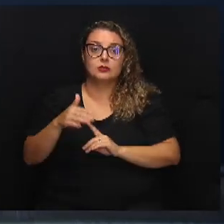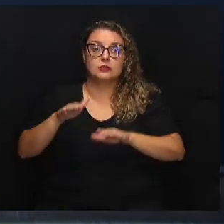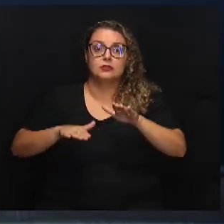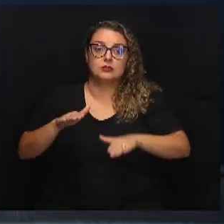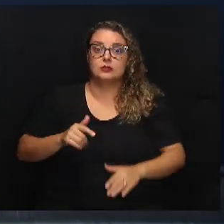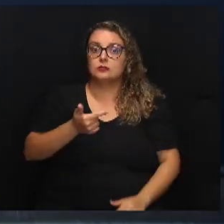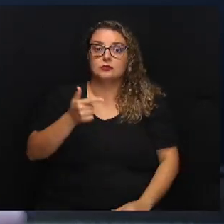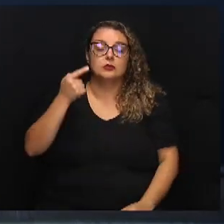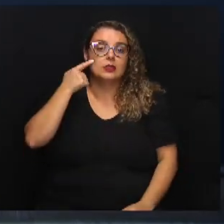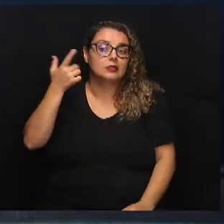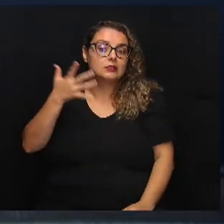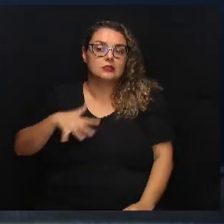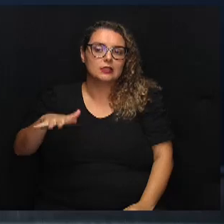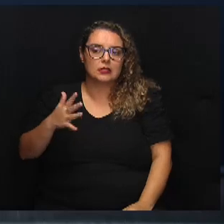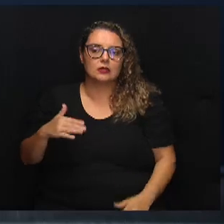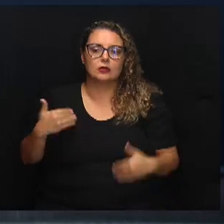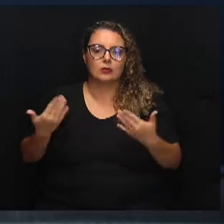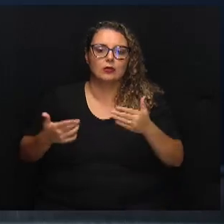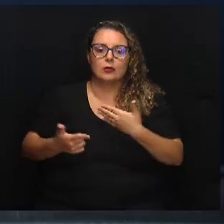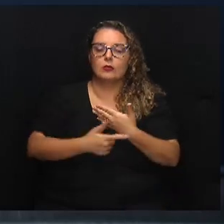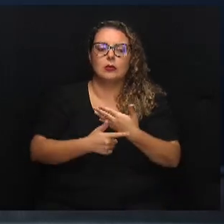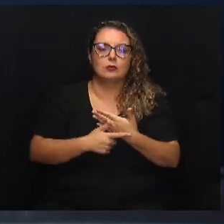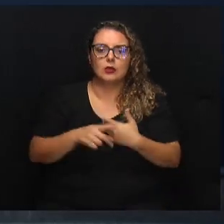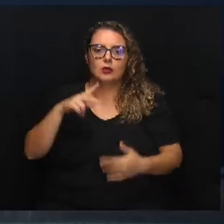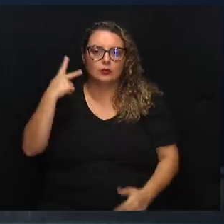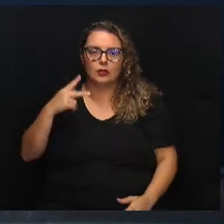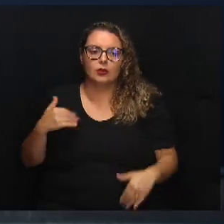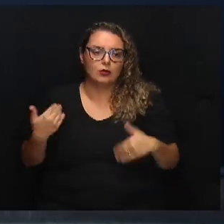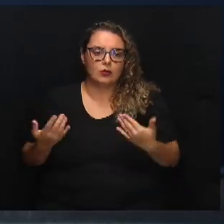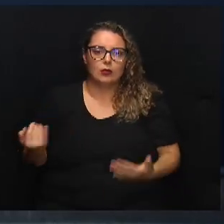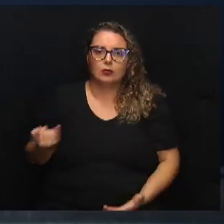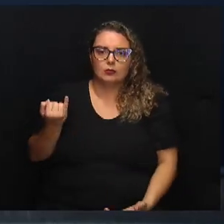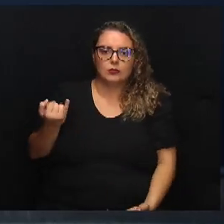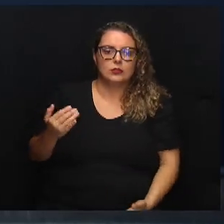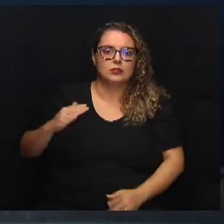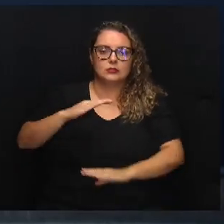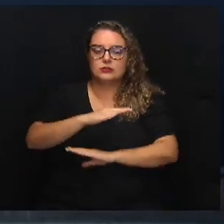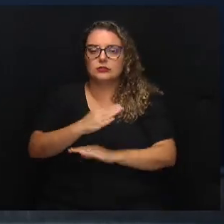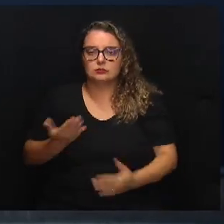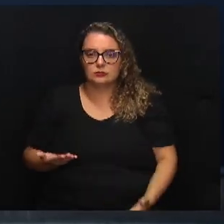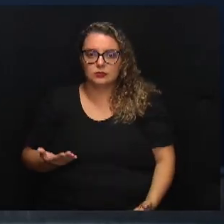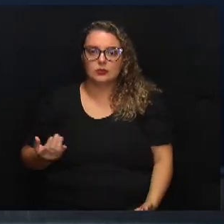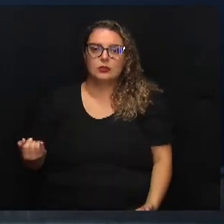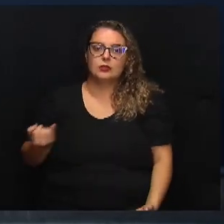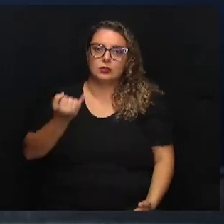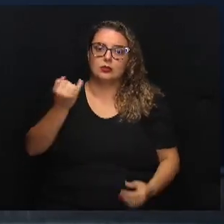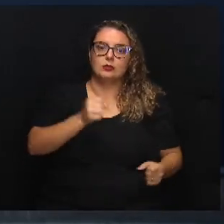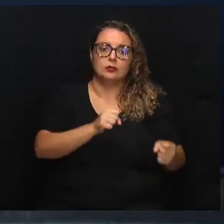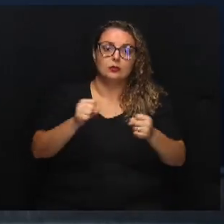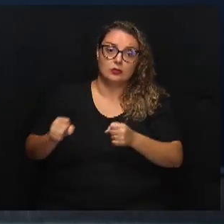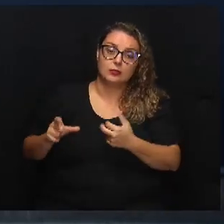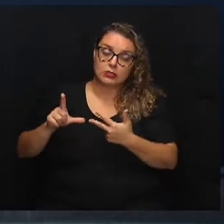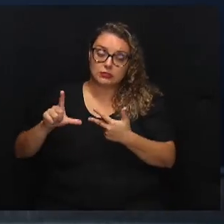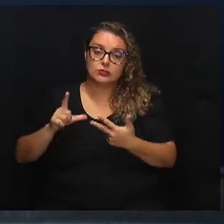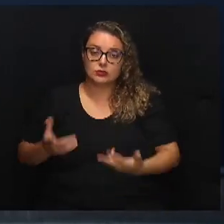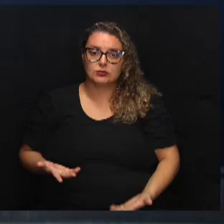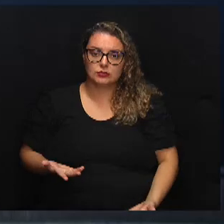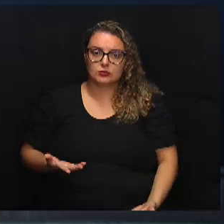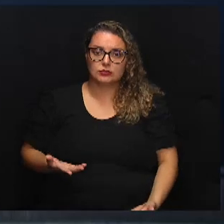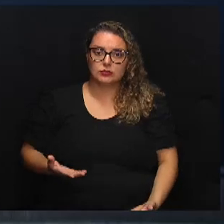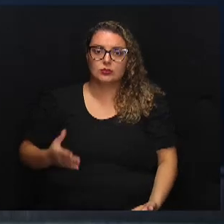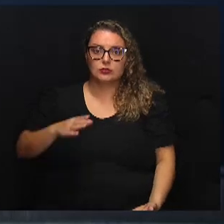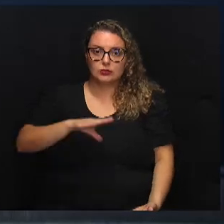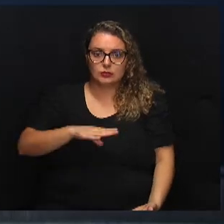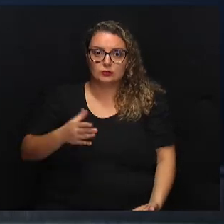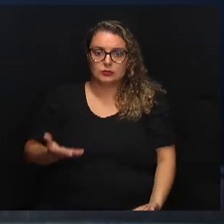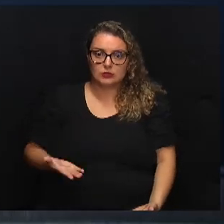tem noção qual é o papel do vereador, qual a importância da Câmara e a importância do Poder Legislativo do